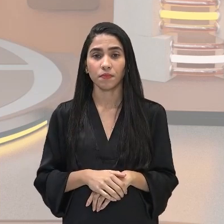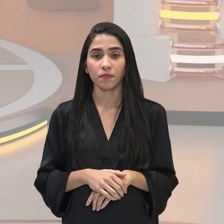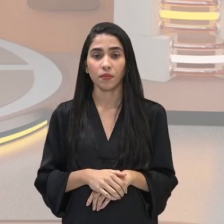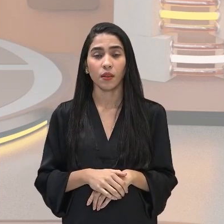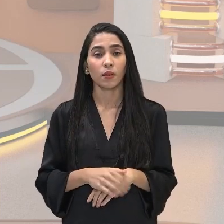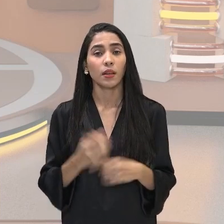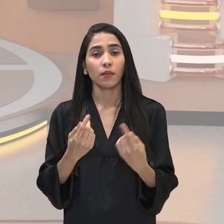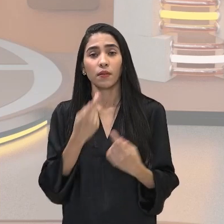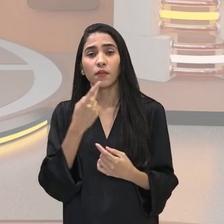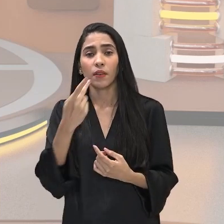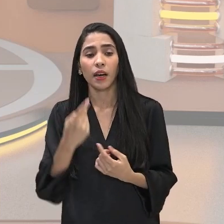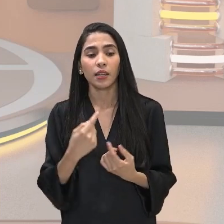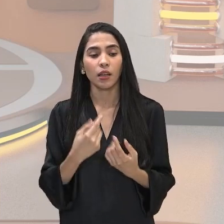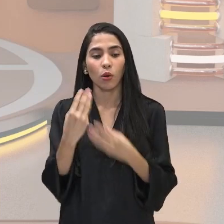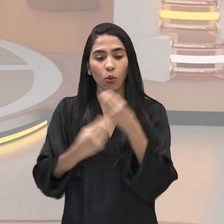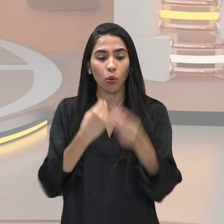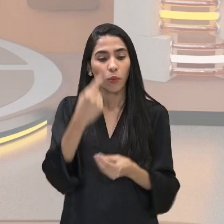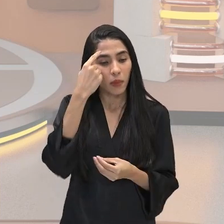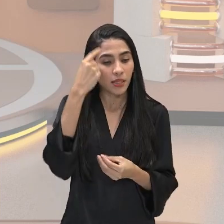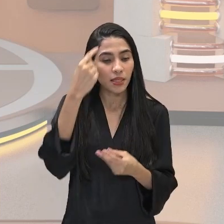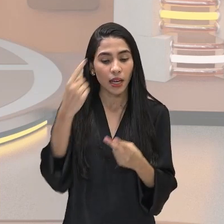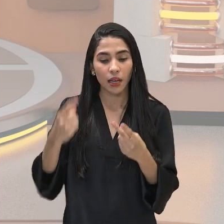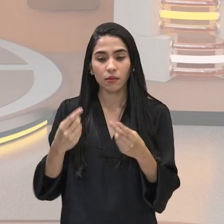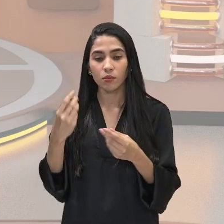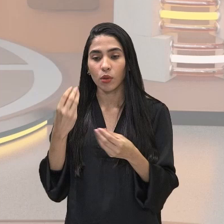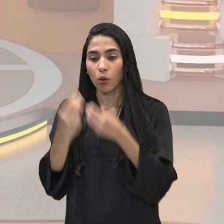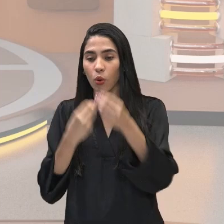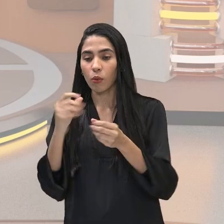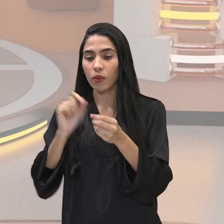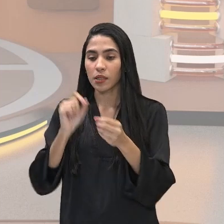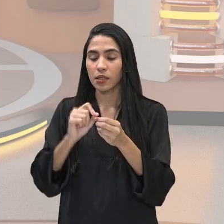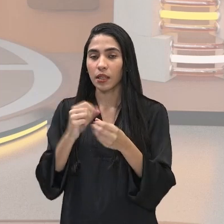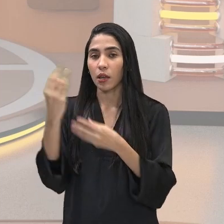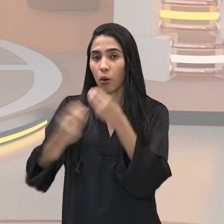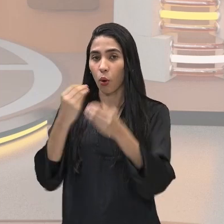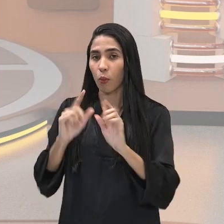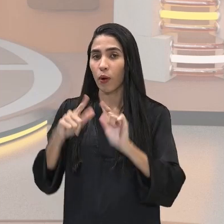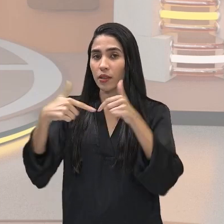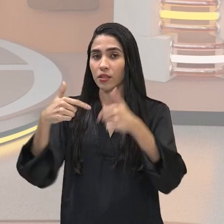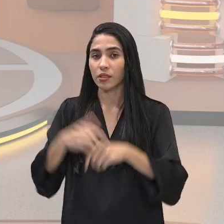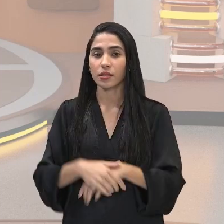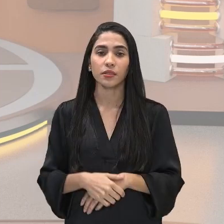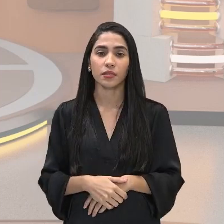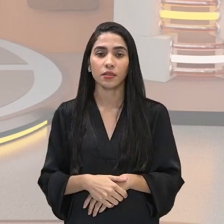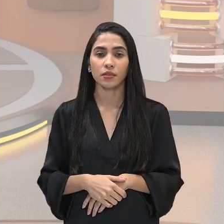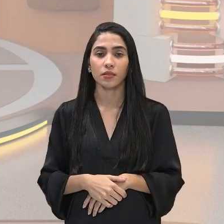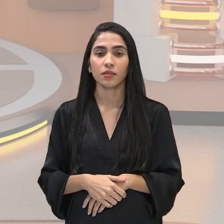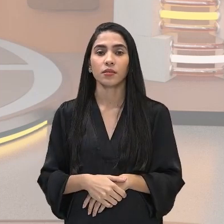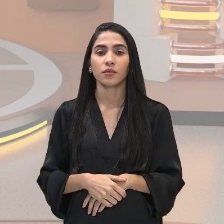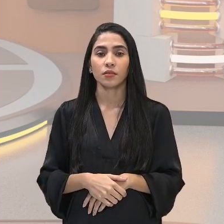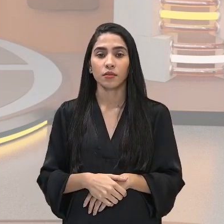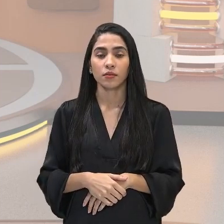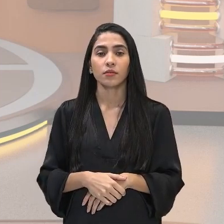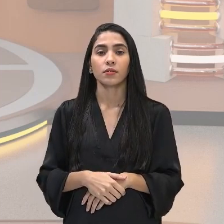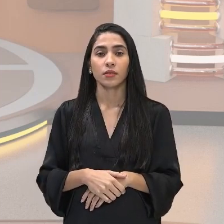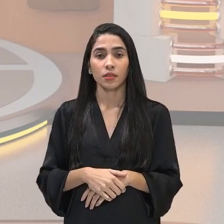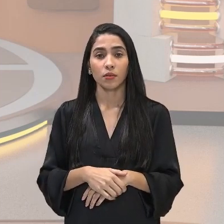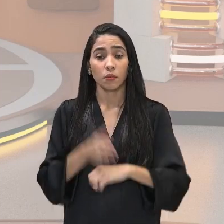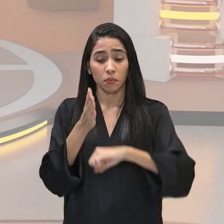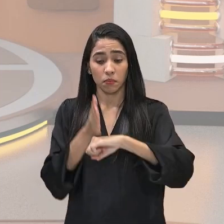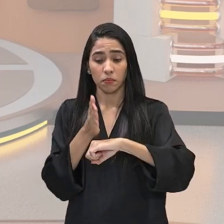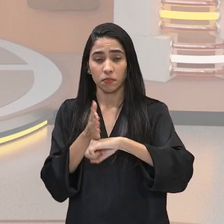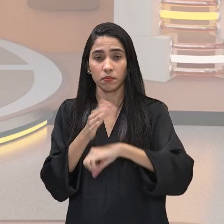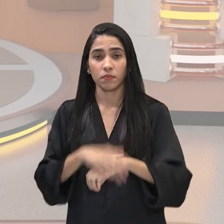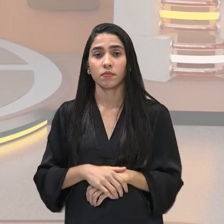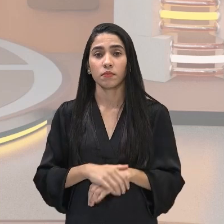pensar, o que a gente tem que fazer, como tem que agir. Não é verdade? Então, olha só, a pós-modernidade, dentro da pós-modernidade,